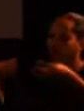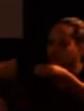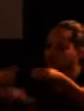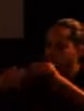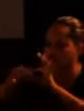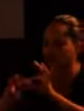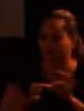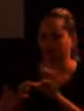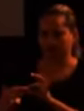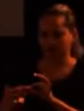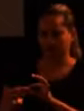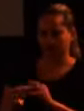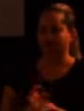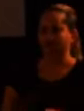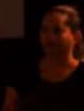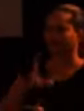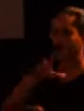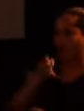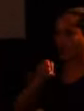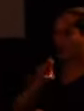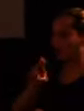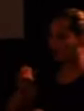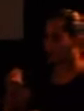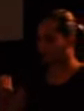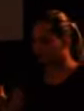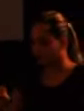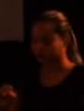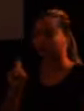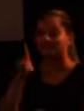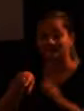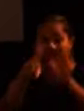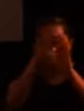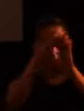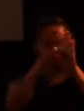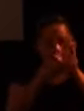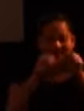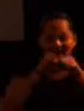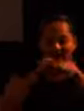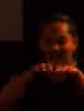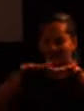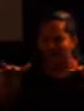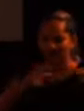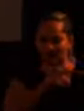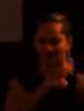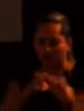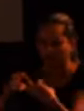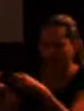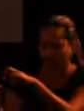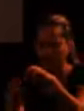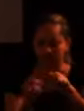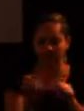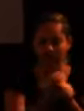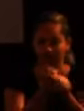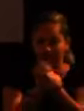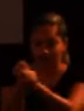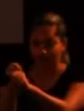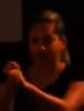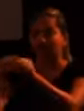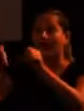todo. A lousa ela tem como base as diretrizes lá do desenvolvimento urbano que foram colocadas no plano